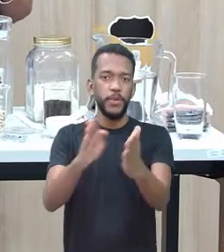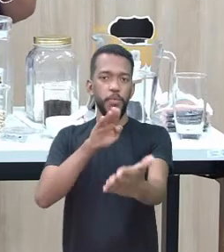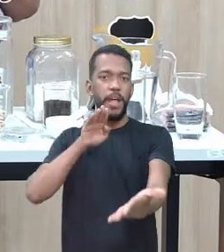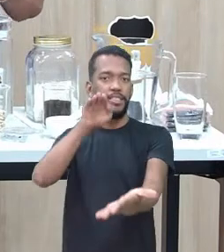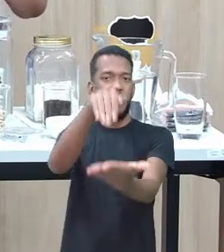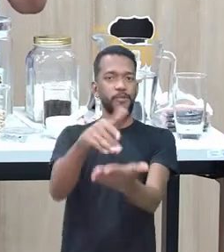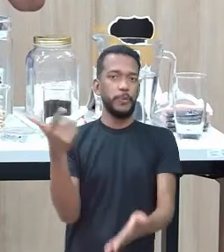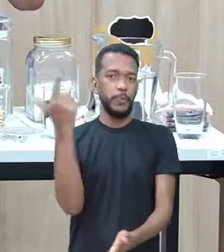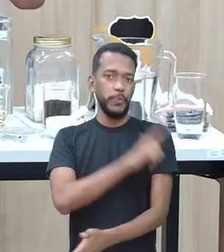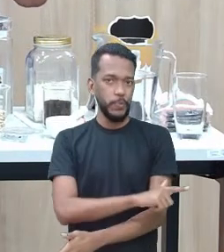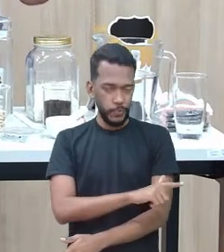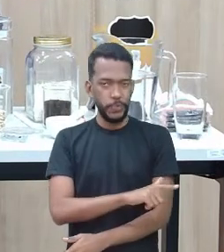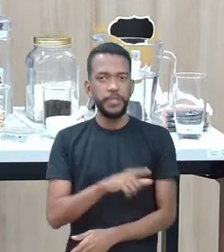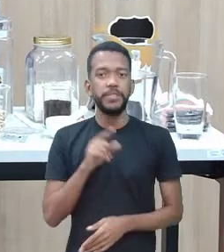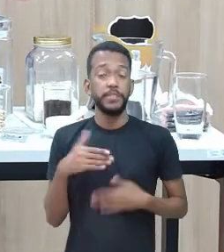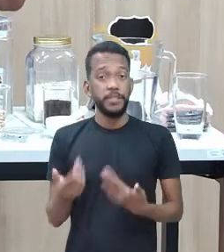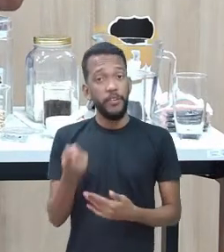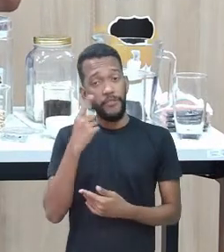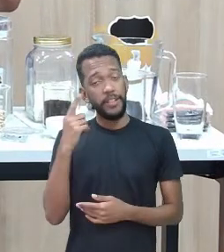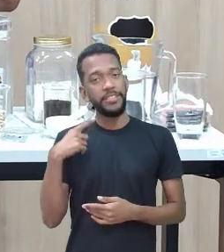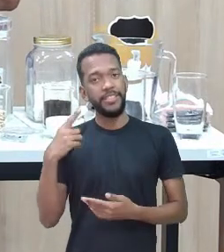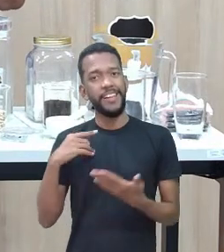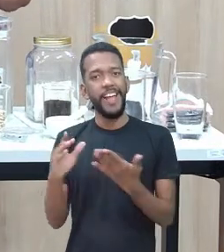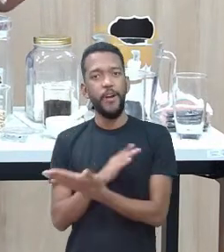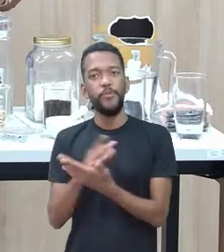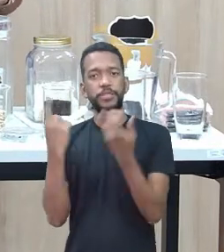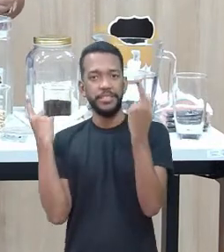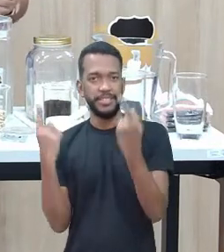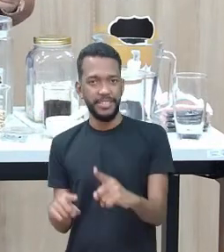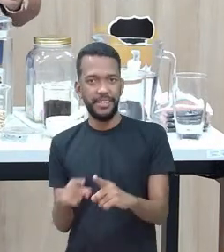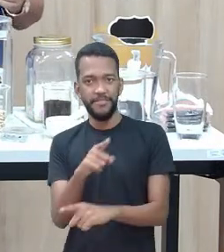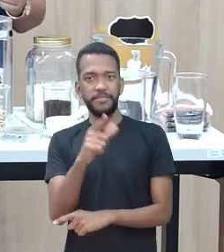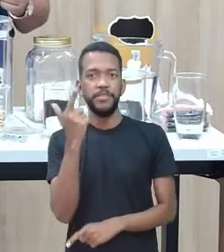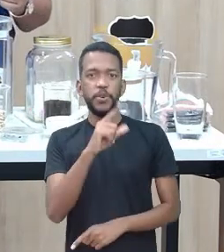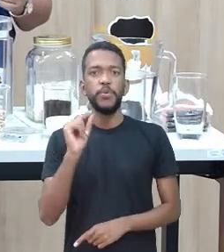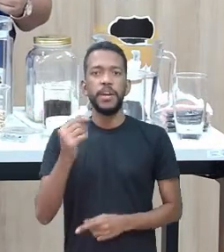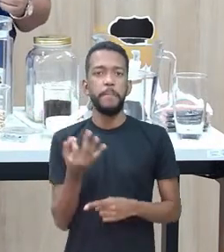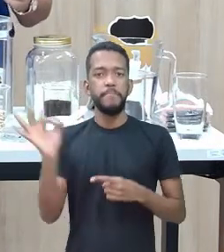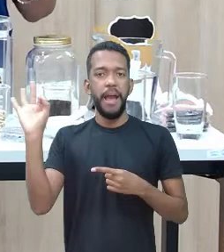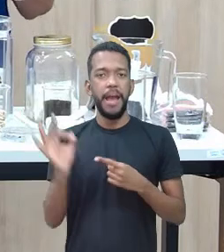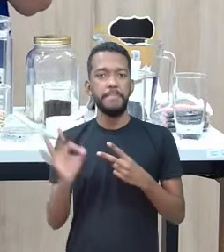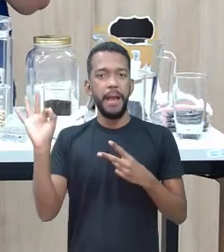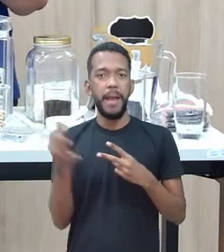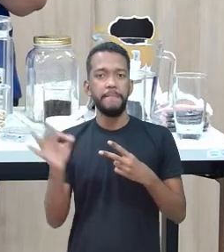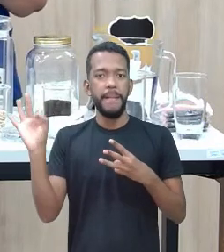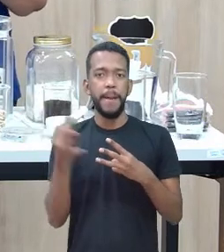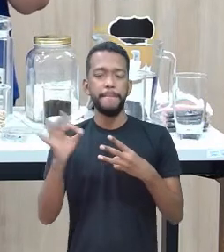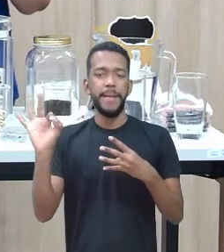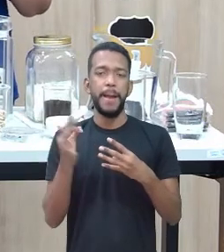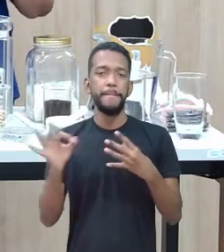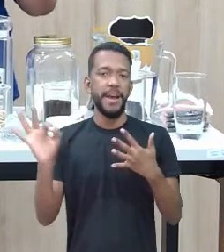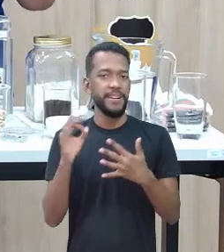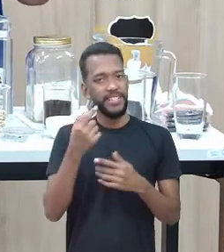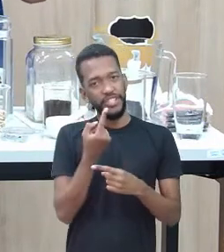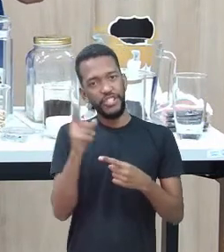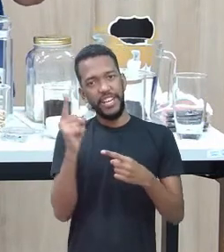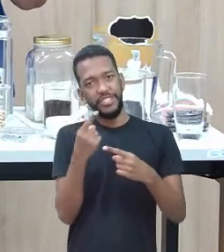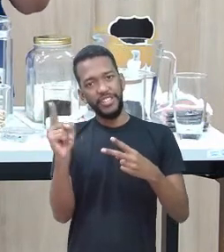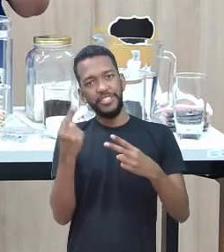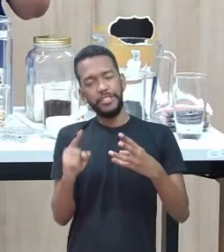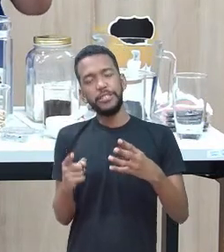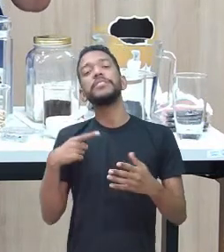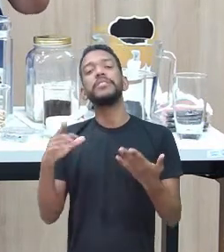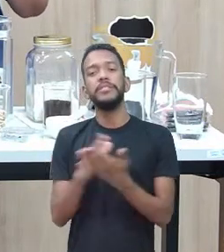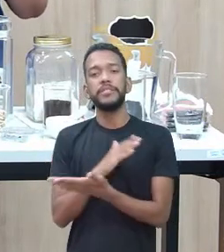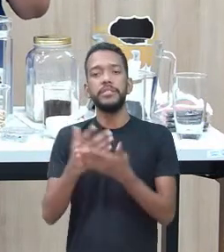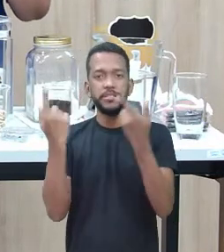seguir. Então, ela vai partir de alguns desafios, que é o nosso checkpoint. E o que é o checkpoint, professora? São os